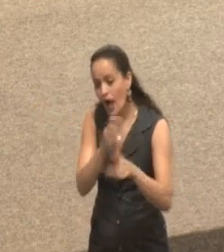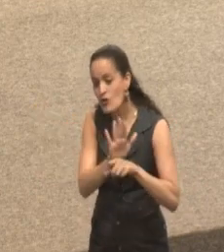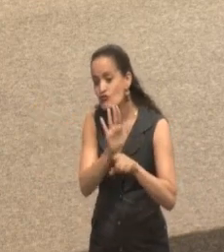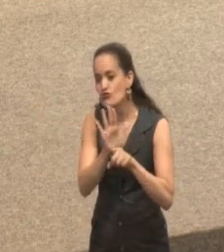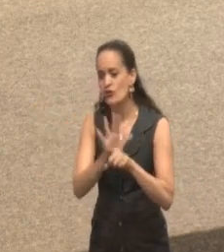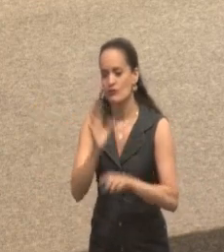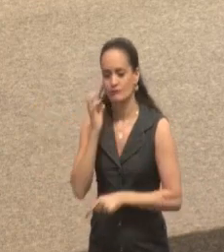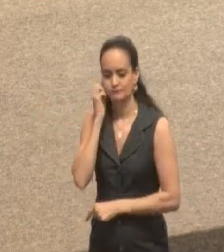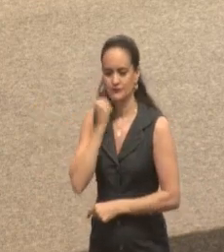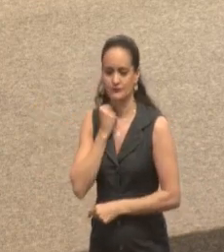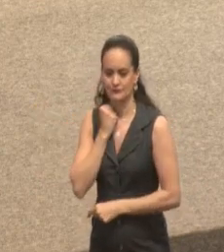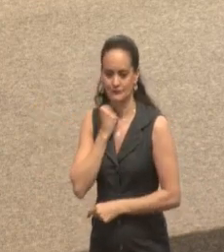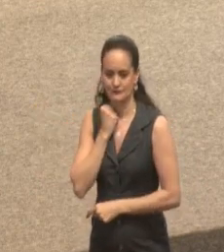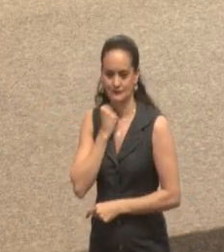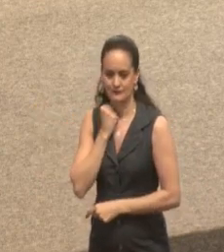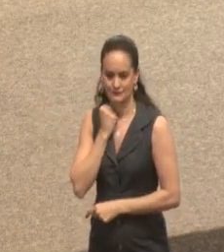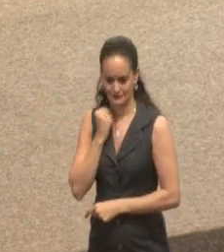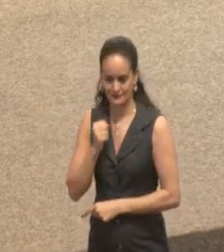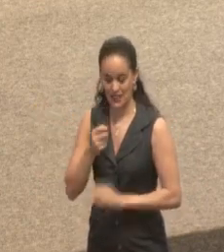negócio.